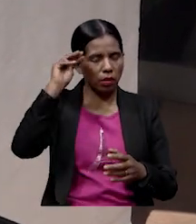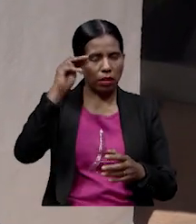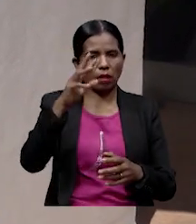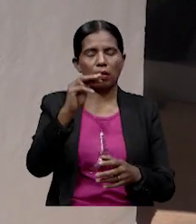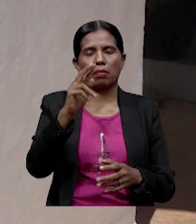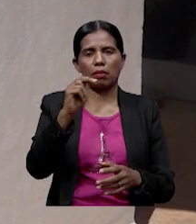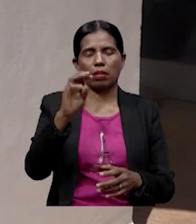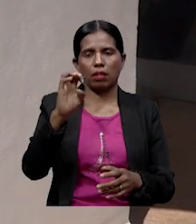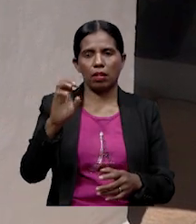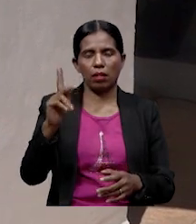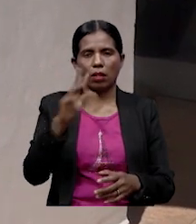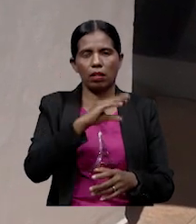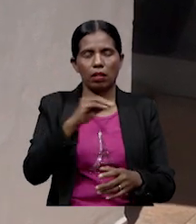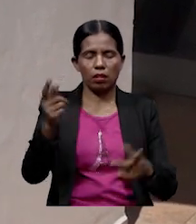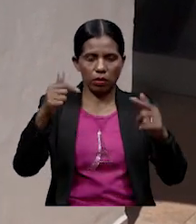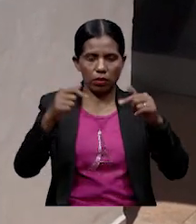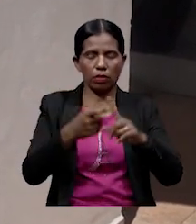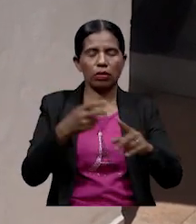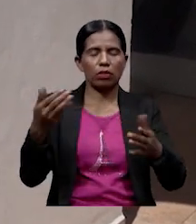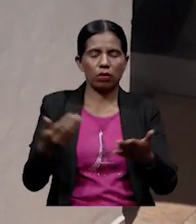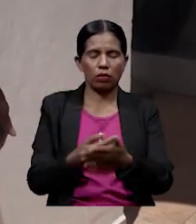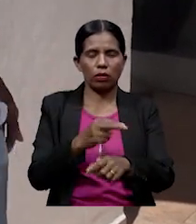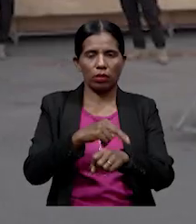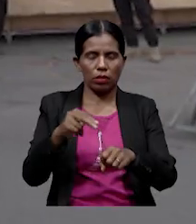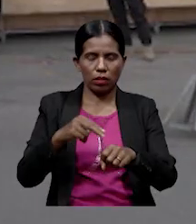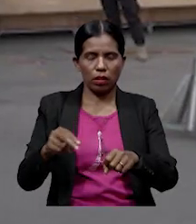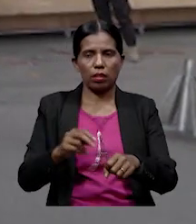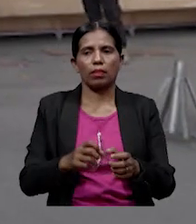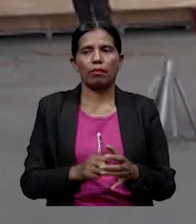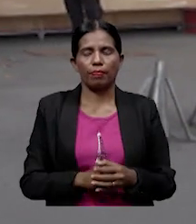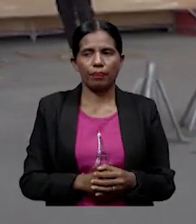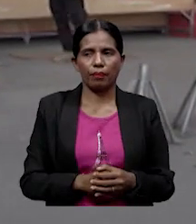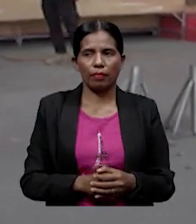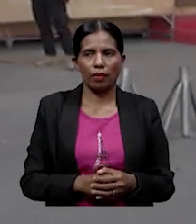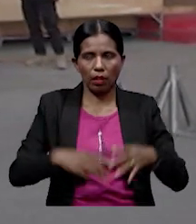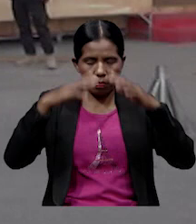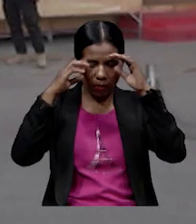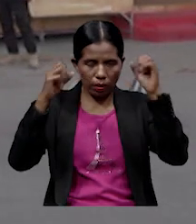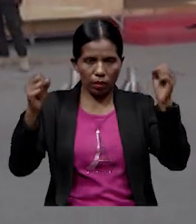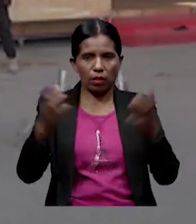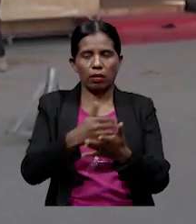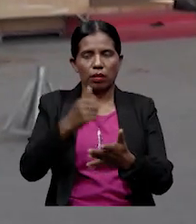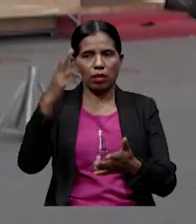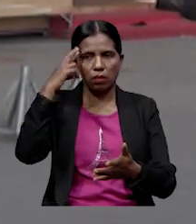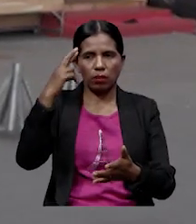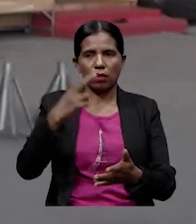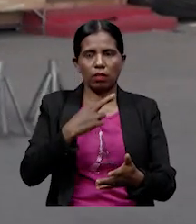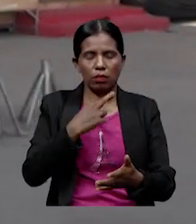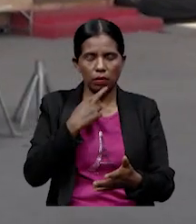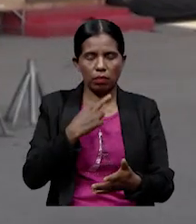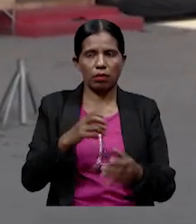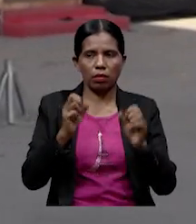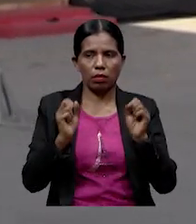ministro Ida Maius de Nova Zelândia, nem a informação do Igor Salvetaona. Antes, né, presidente eleito José Manuel Ramos Horta